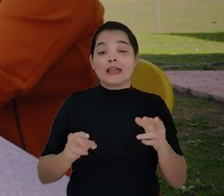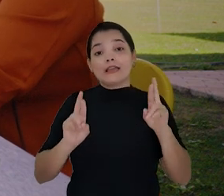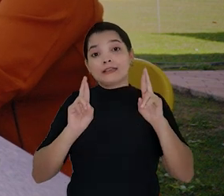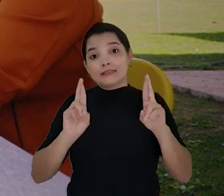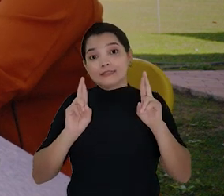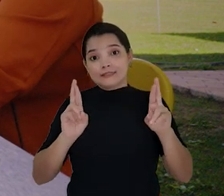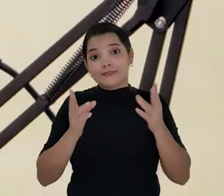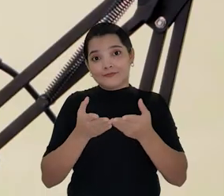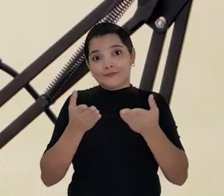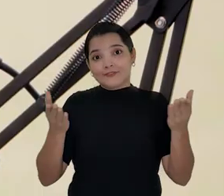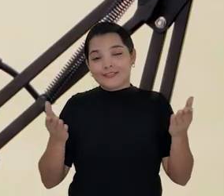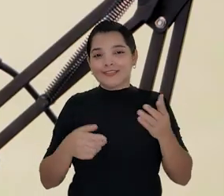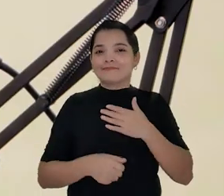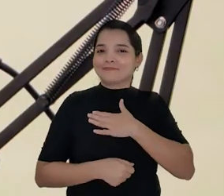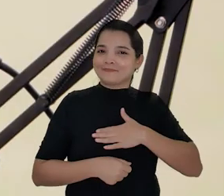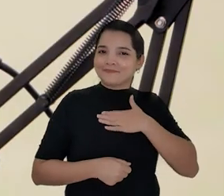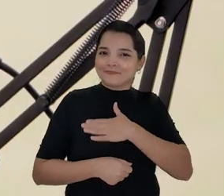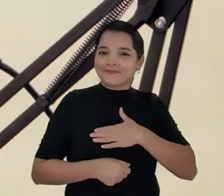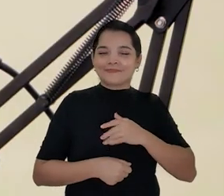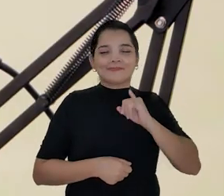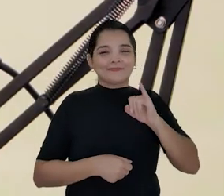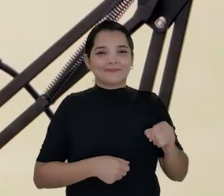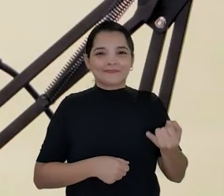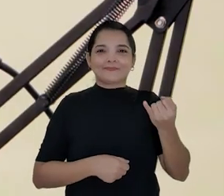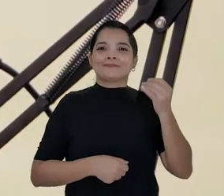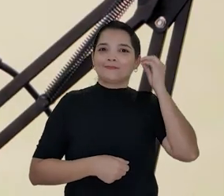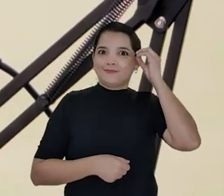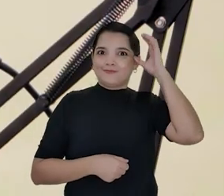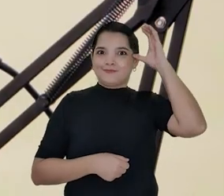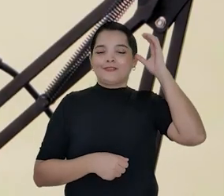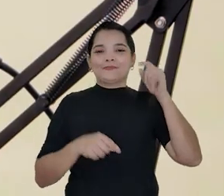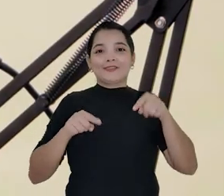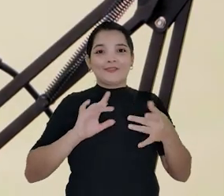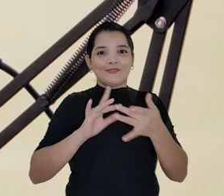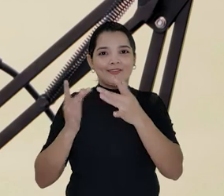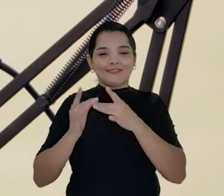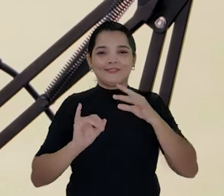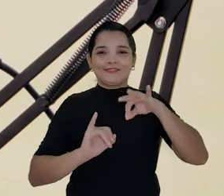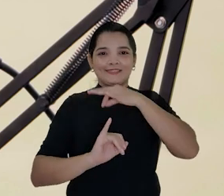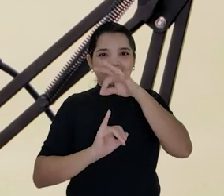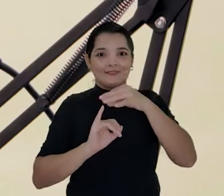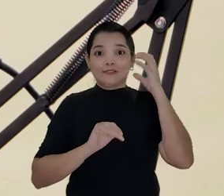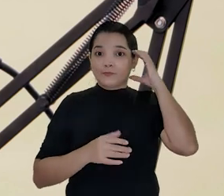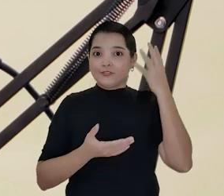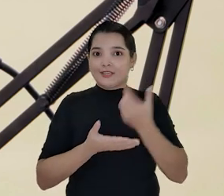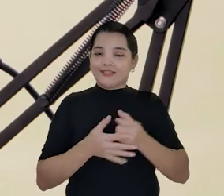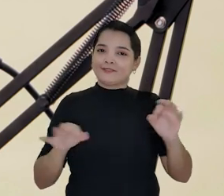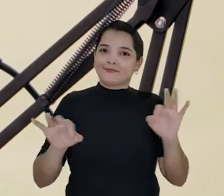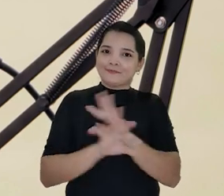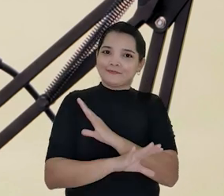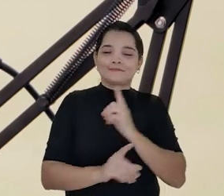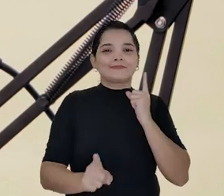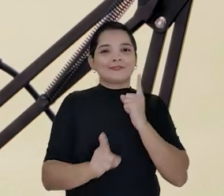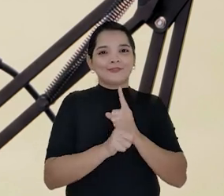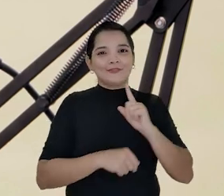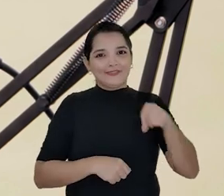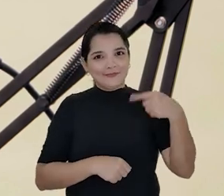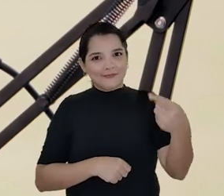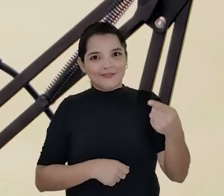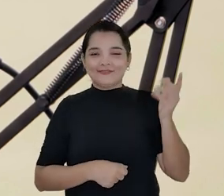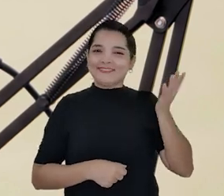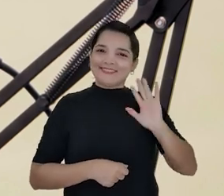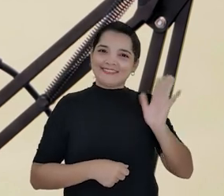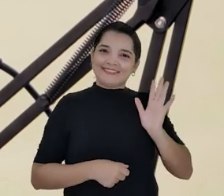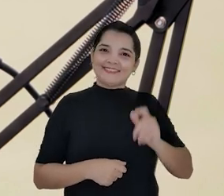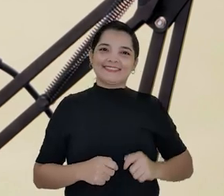que vocês tenham curtio aproveitado o conexões ifs o podcast fica por aqui a gente se encontra no